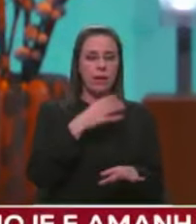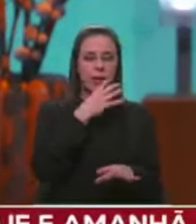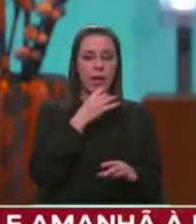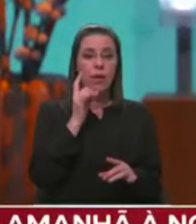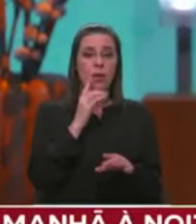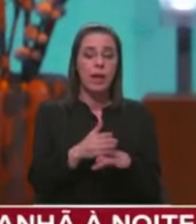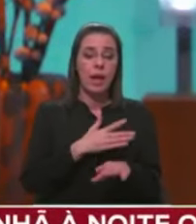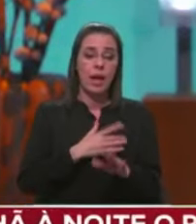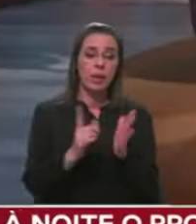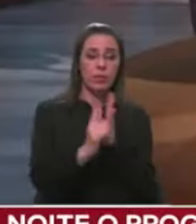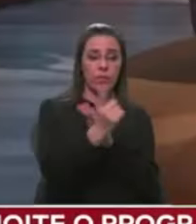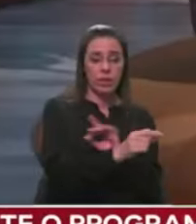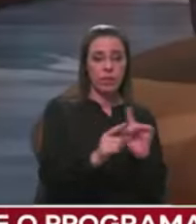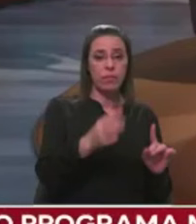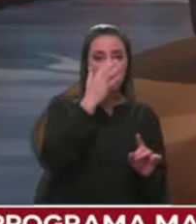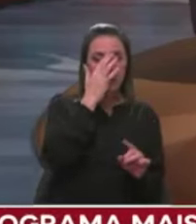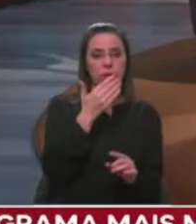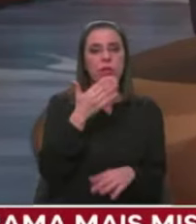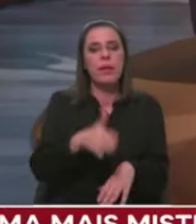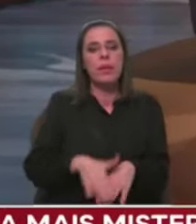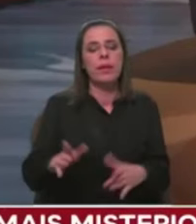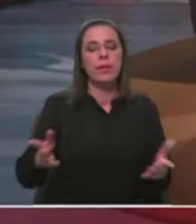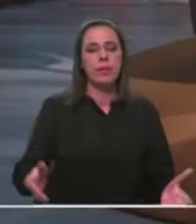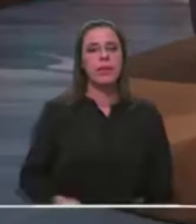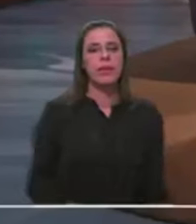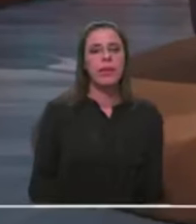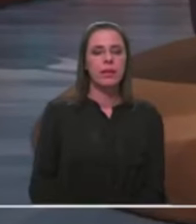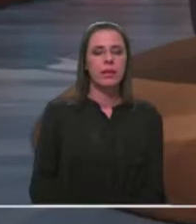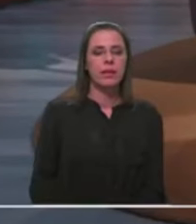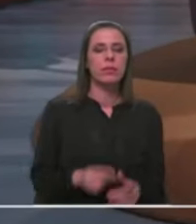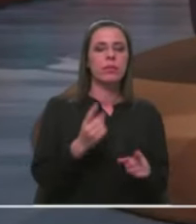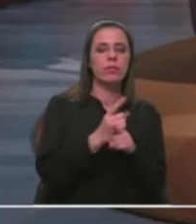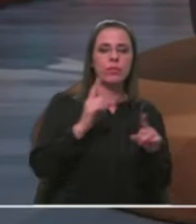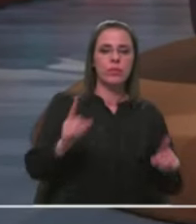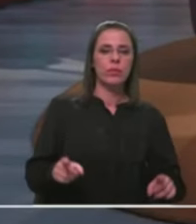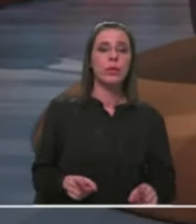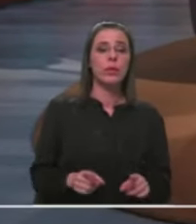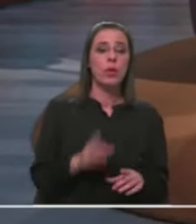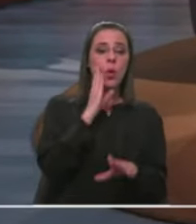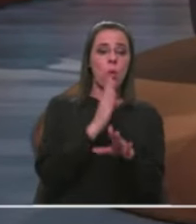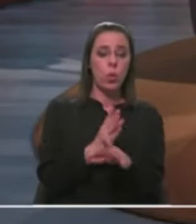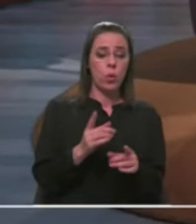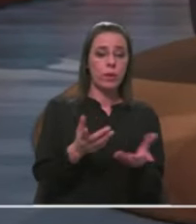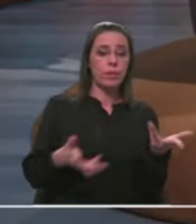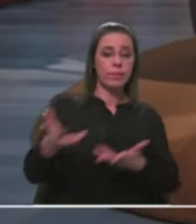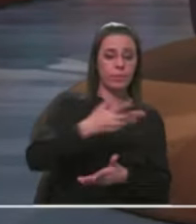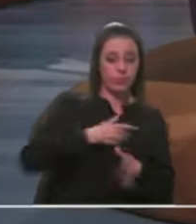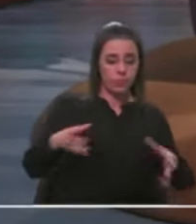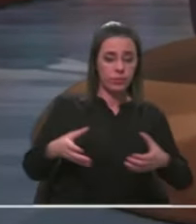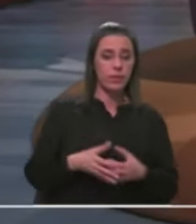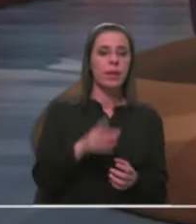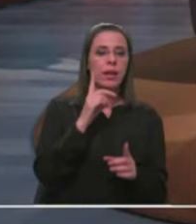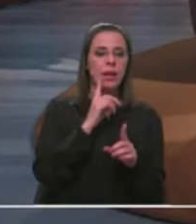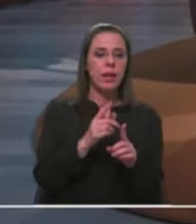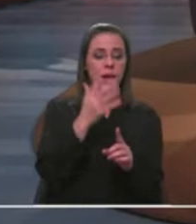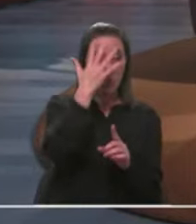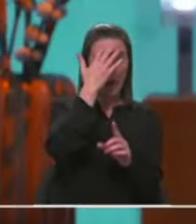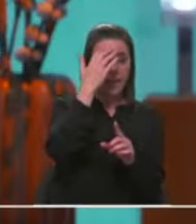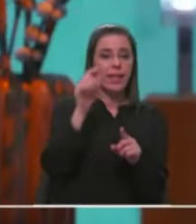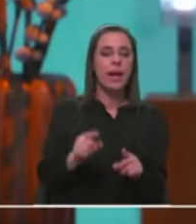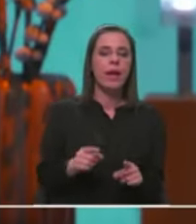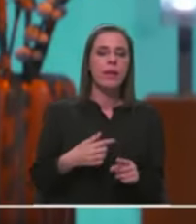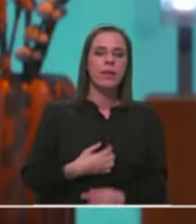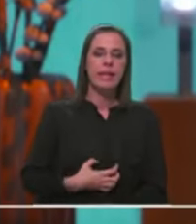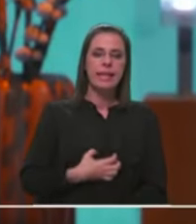no dia antes de me vir embora, eu já tinha pedido para sair, inclusivamente porque nas últimas dinâmicas que tínhamos tido com a Andreia,